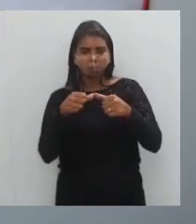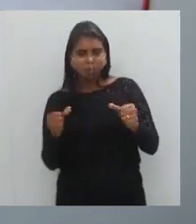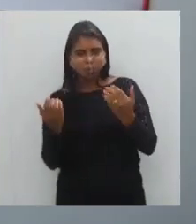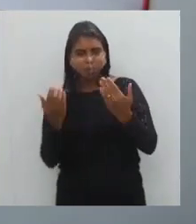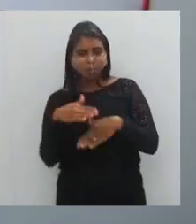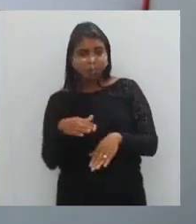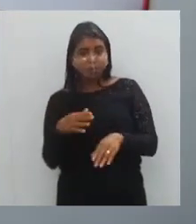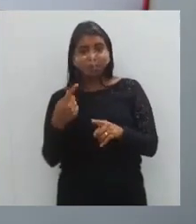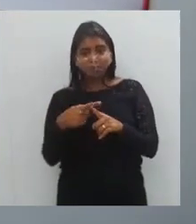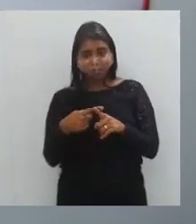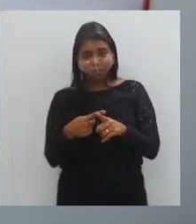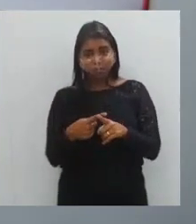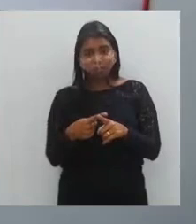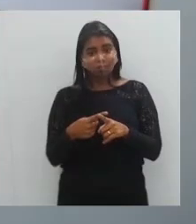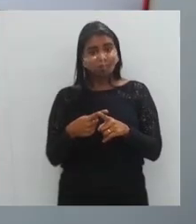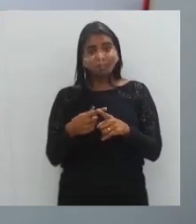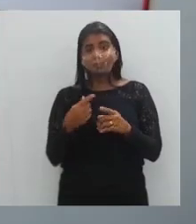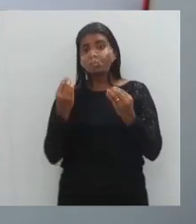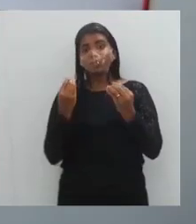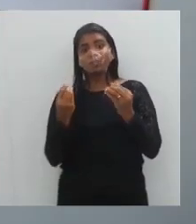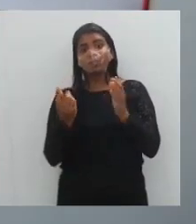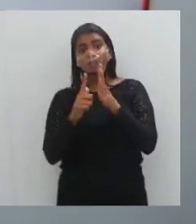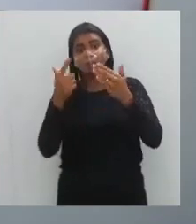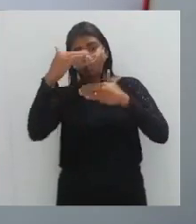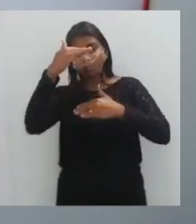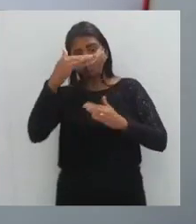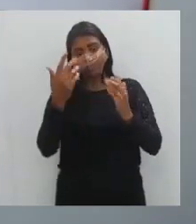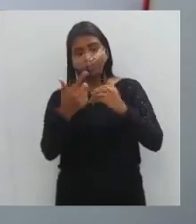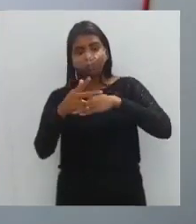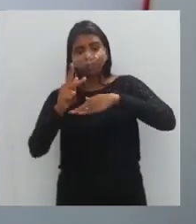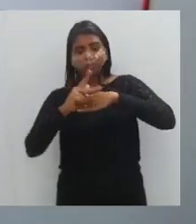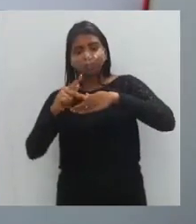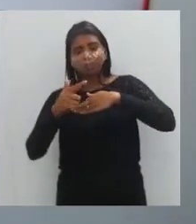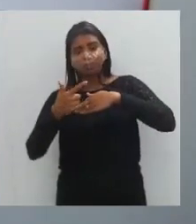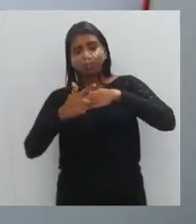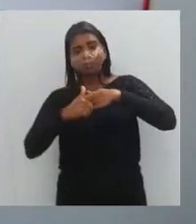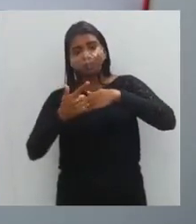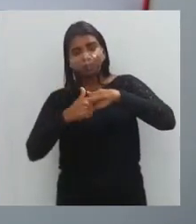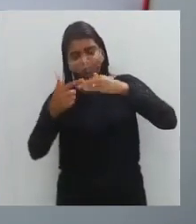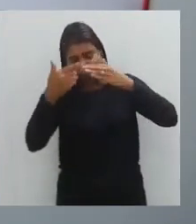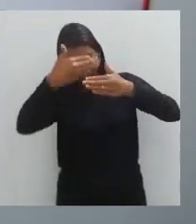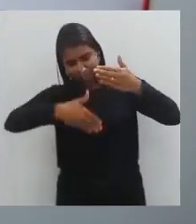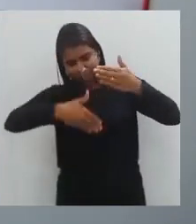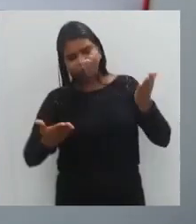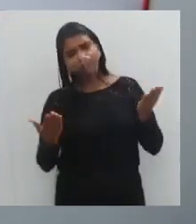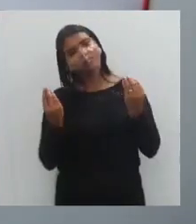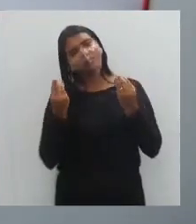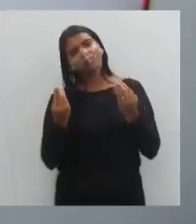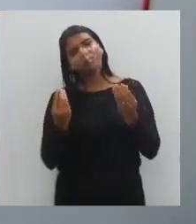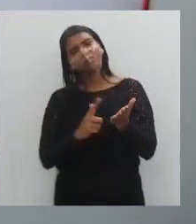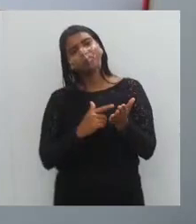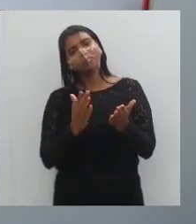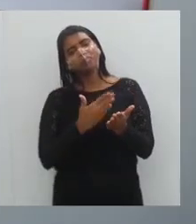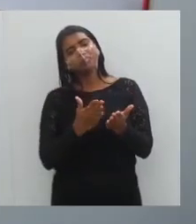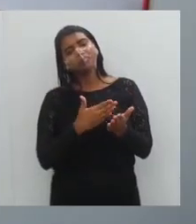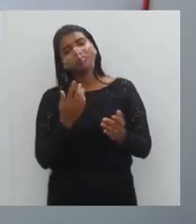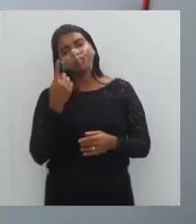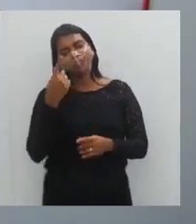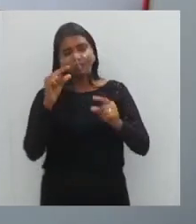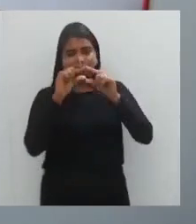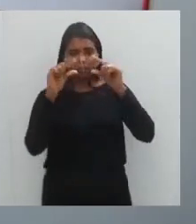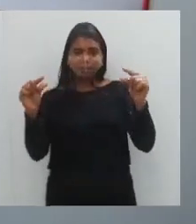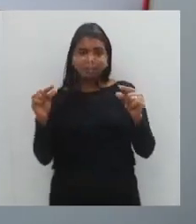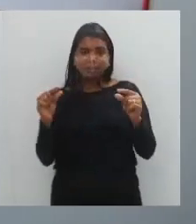por questão até mesmo de espaço. Porque imagine você analisar uma revista inteira em uma prova, né? Se uma tirinha